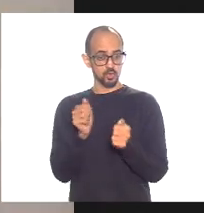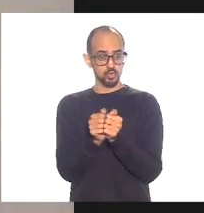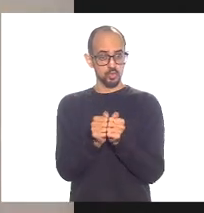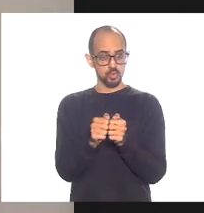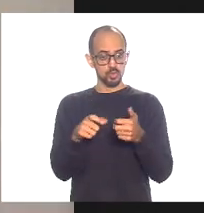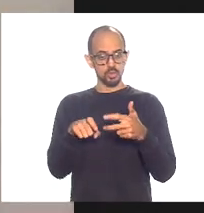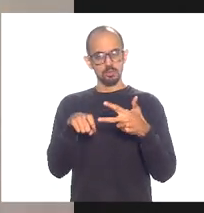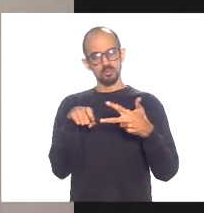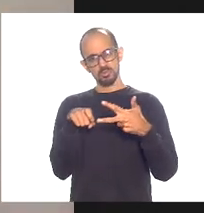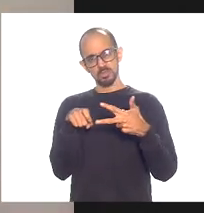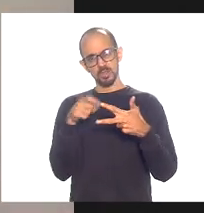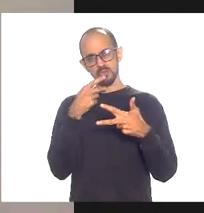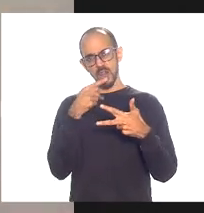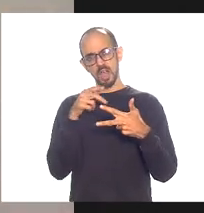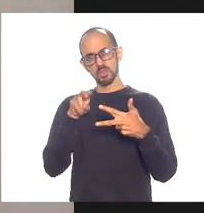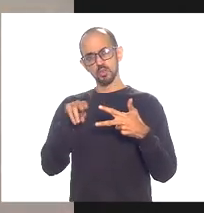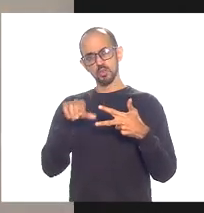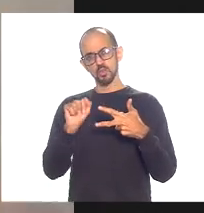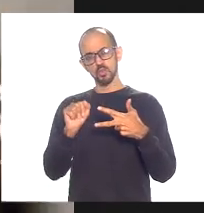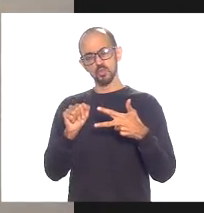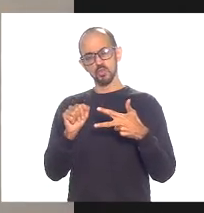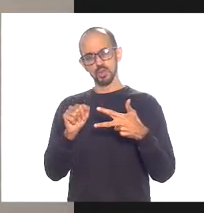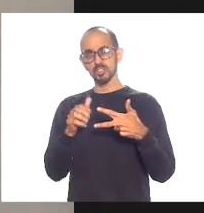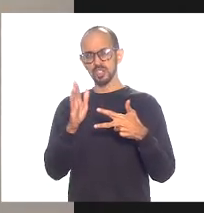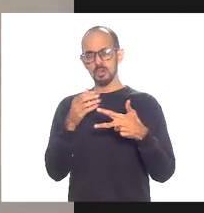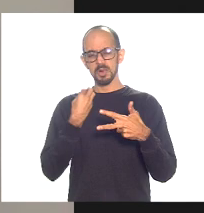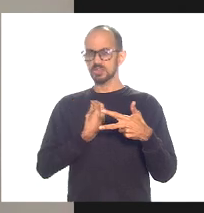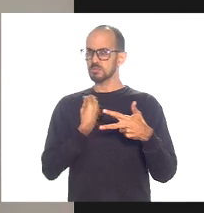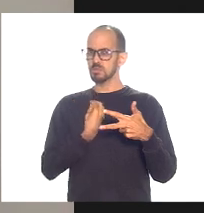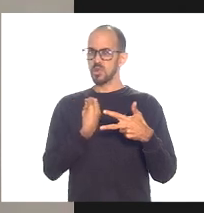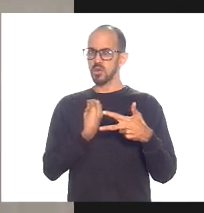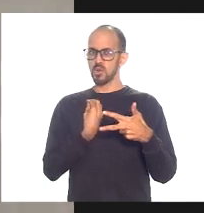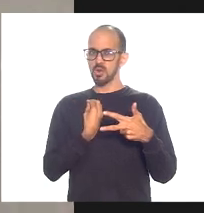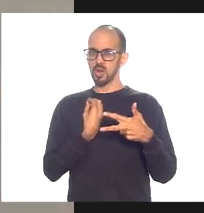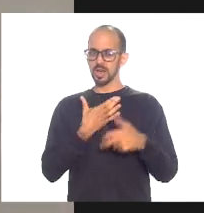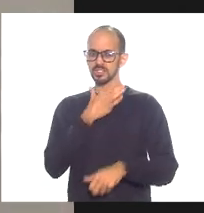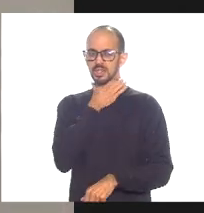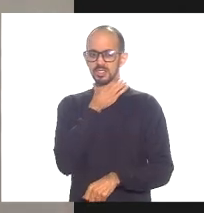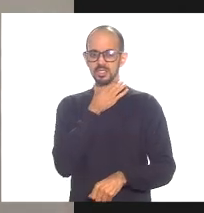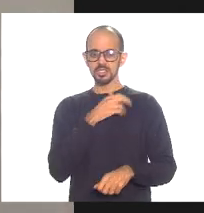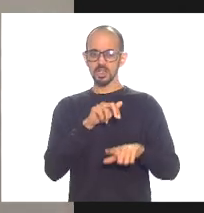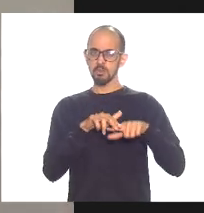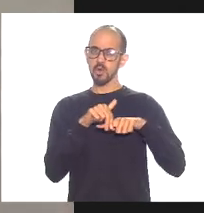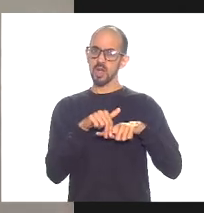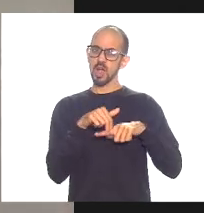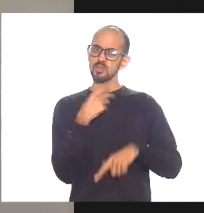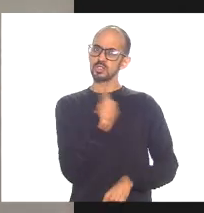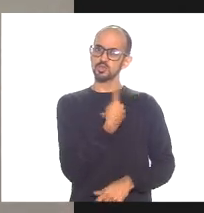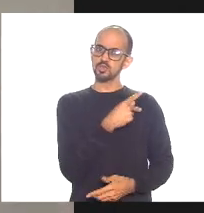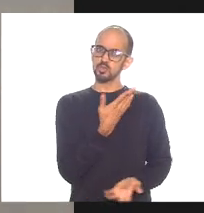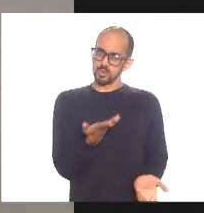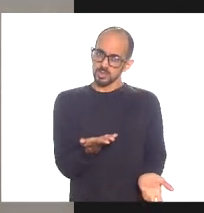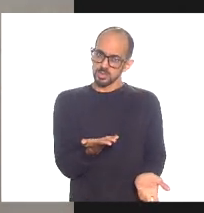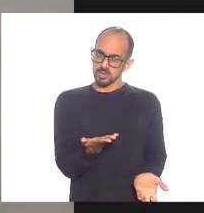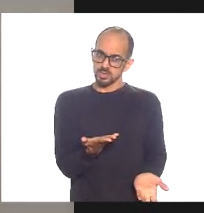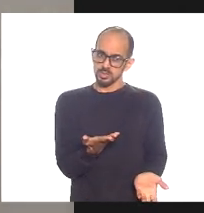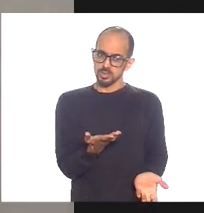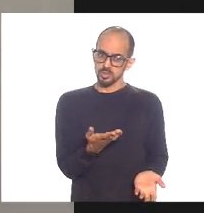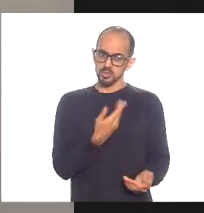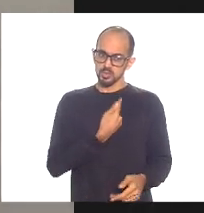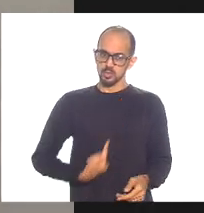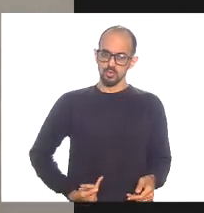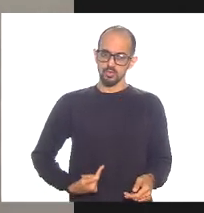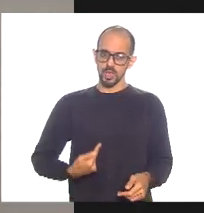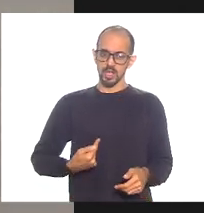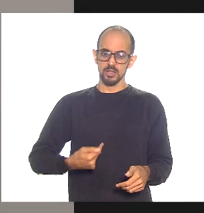foi governo. Pare com essa balela. Aliás, a crise que o Rio de Janeiro está vivendo foi por causa de vocês. Os governos corruptos de